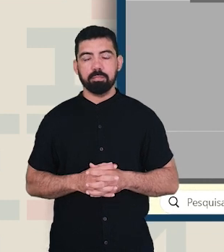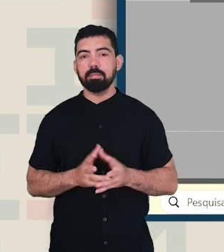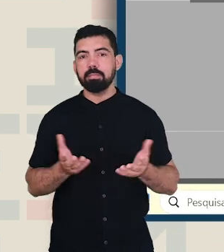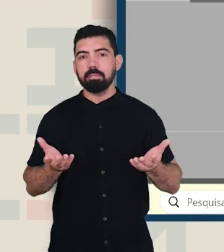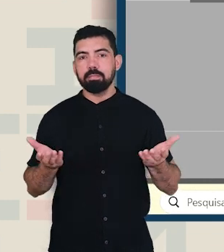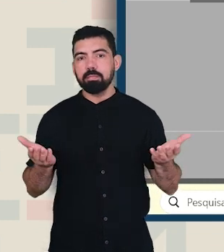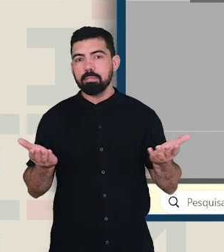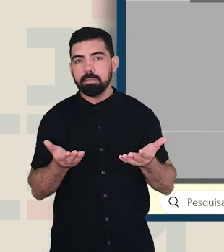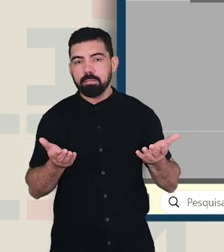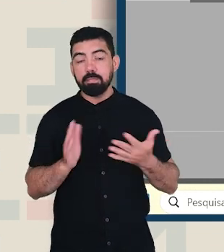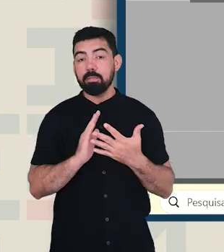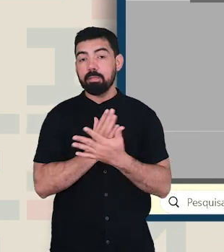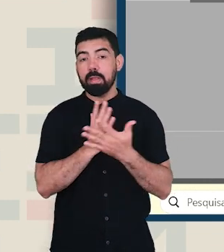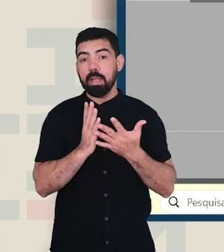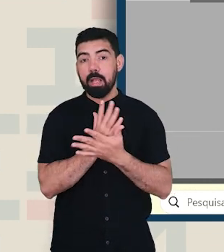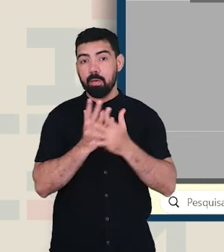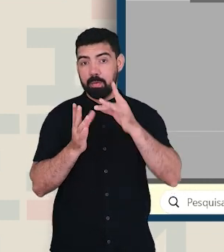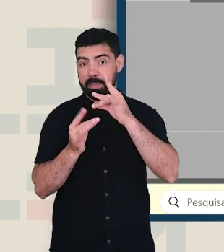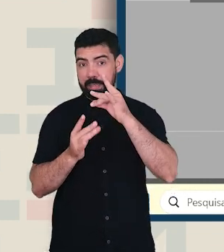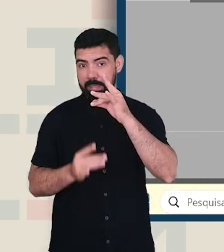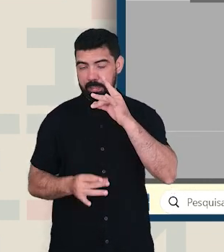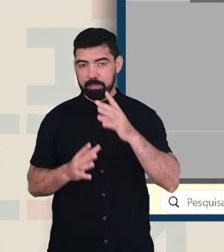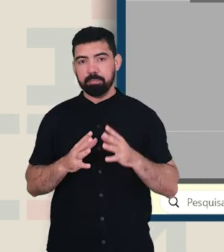Agora, alguns detalhes.